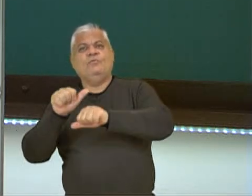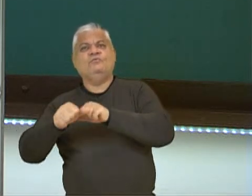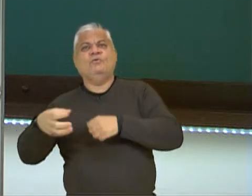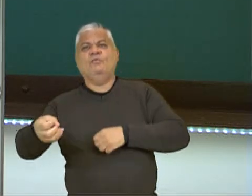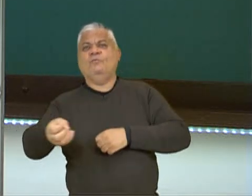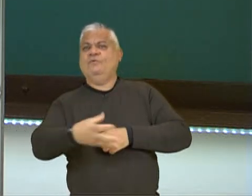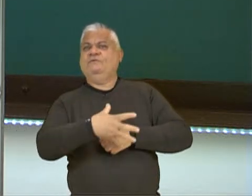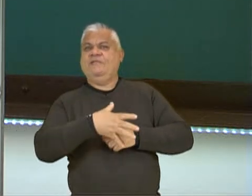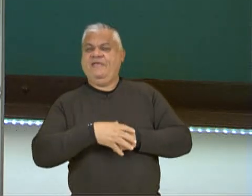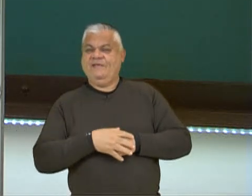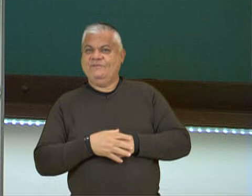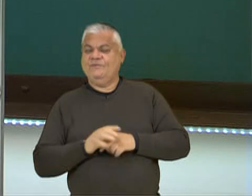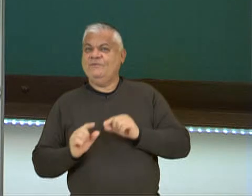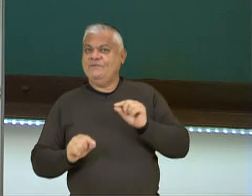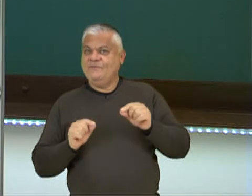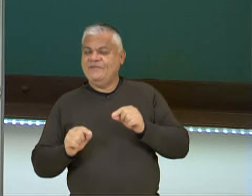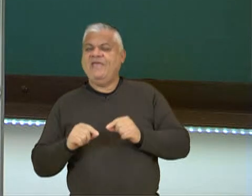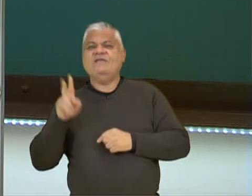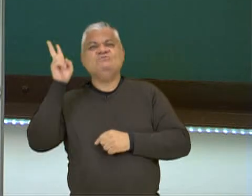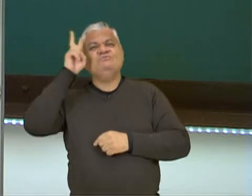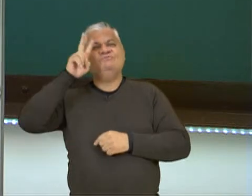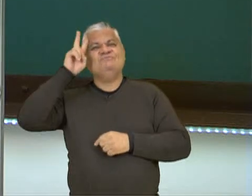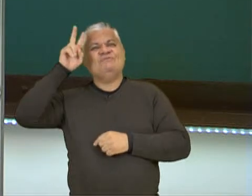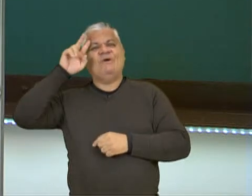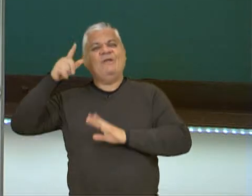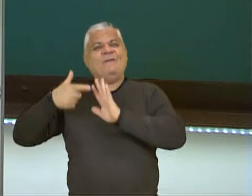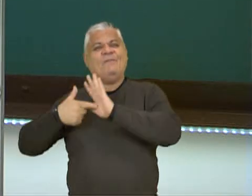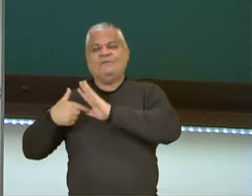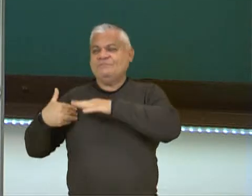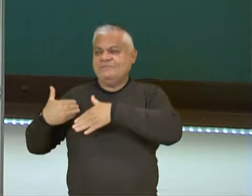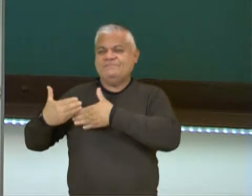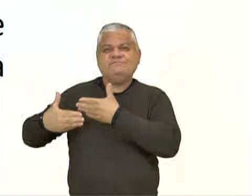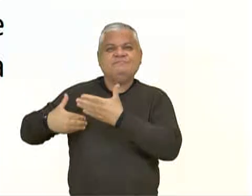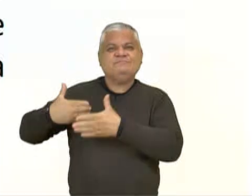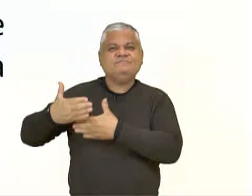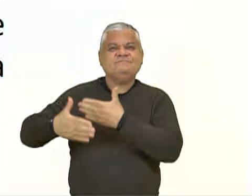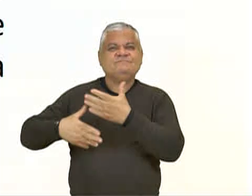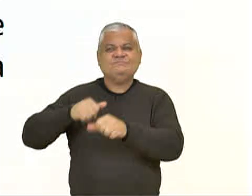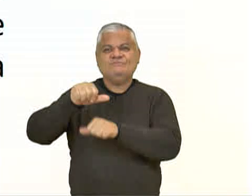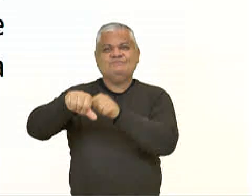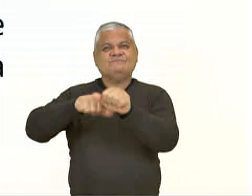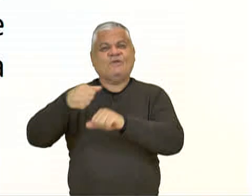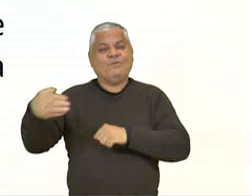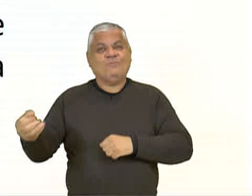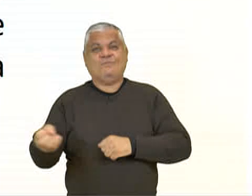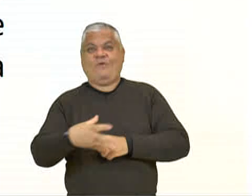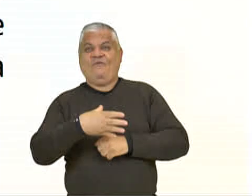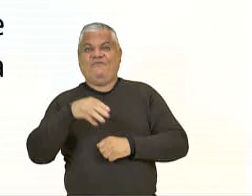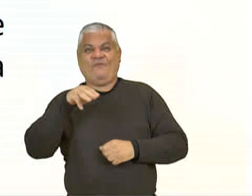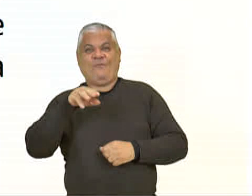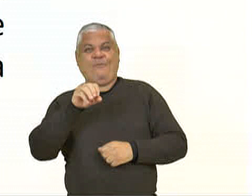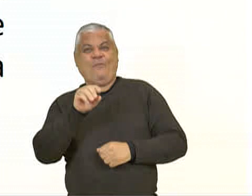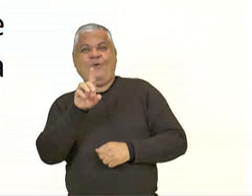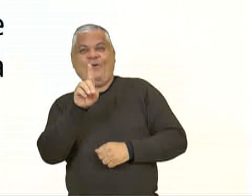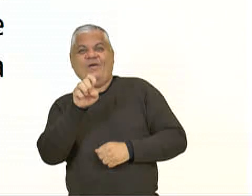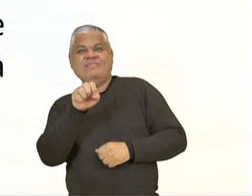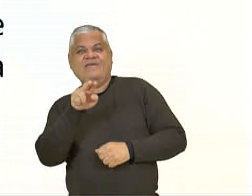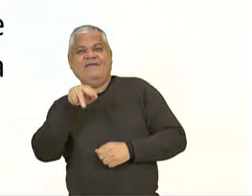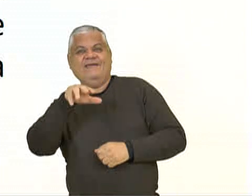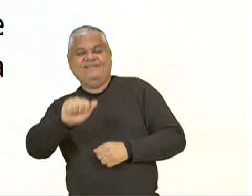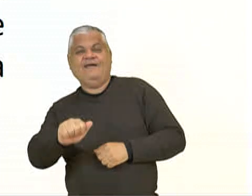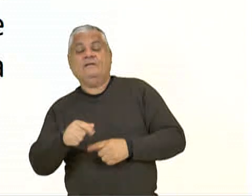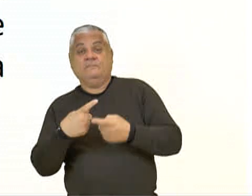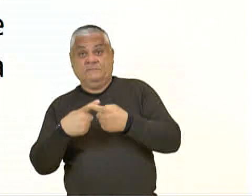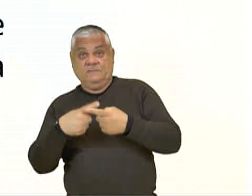envolve, ou o que envolveu historicamente a modernização da agricultura, né? É importante entender que a integração entre